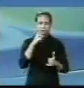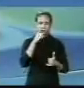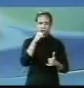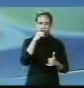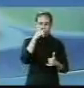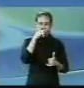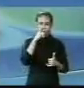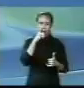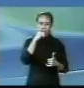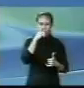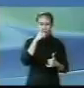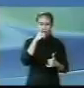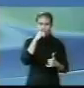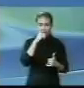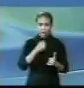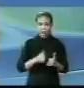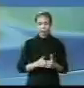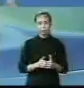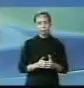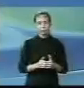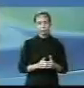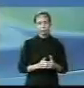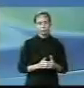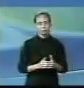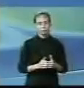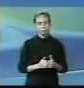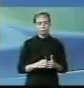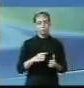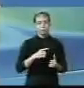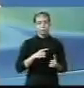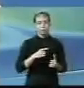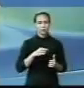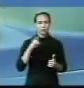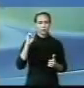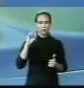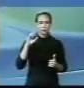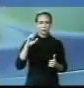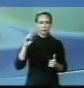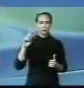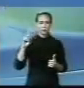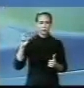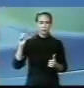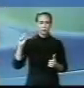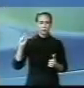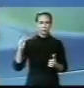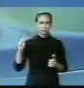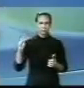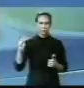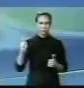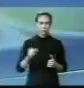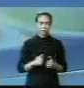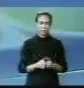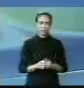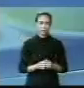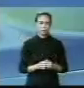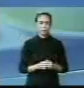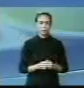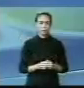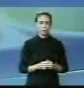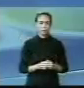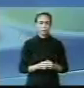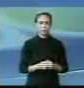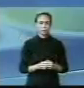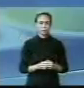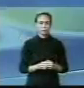Por exemplo, sites, né, que contenham vírus, sites que contenham dicas de hacker, sites,